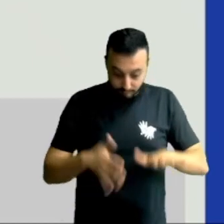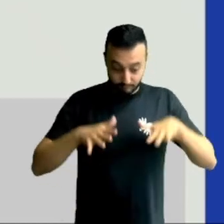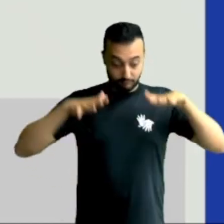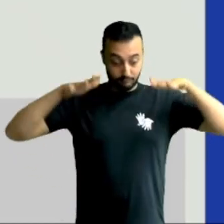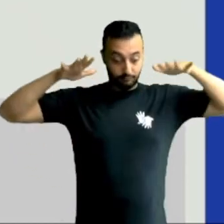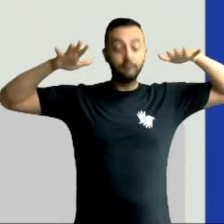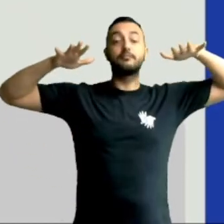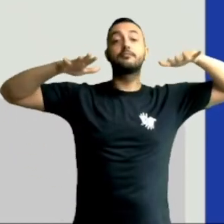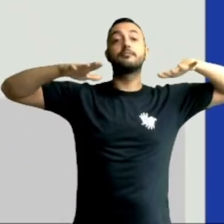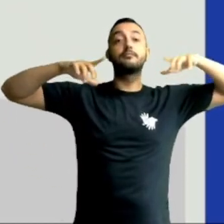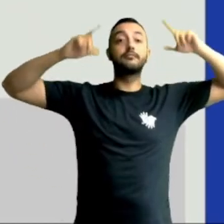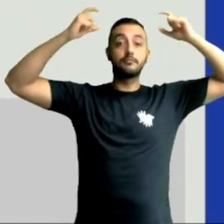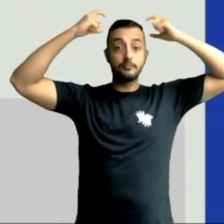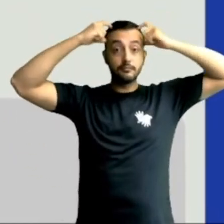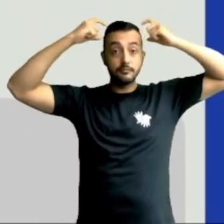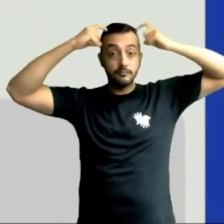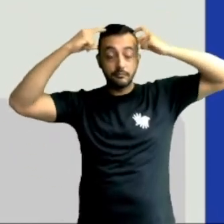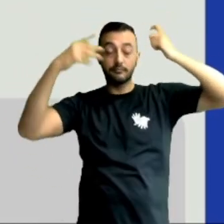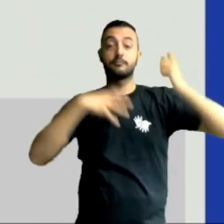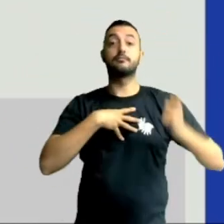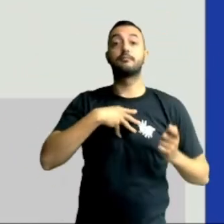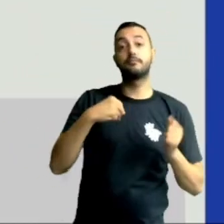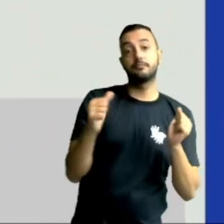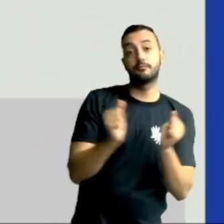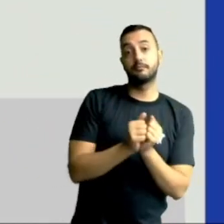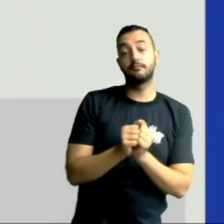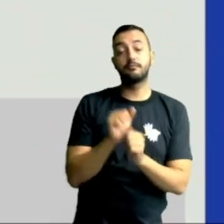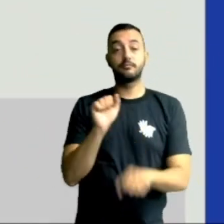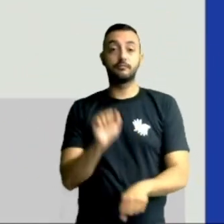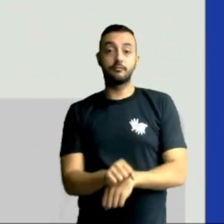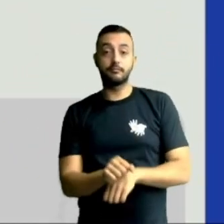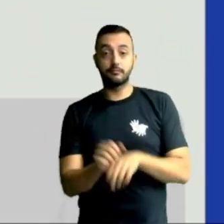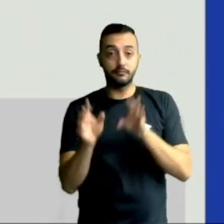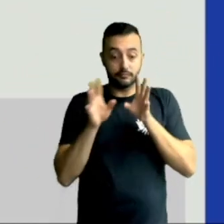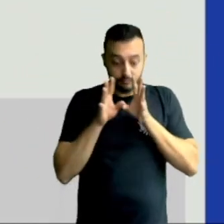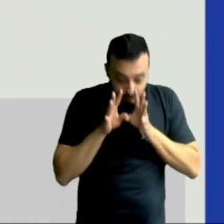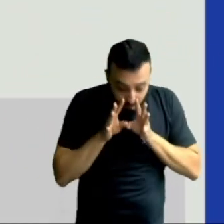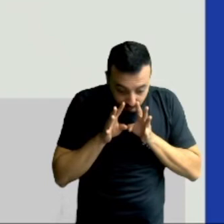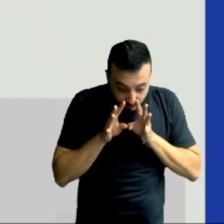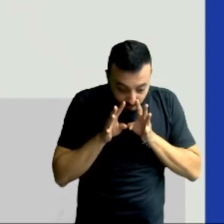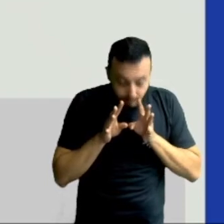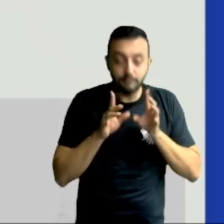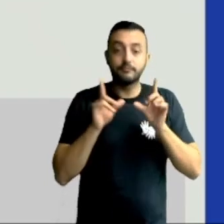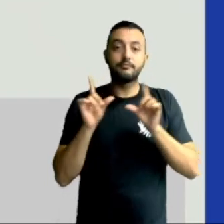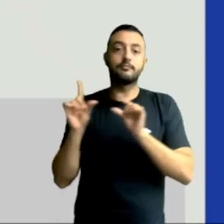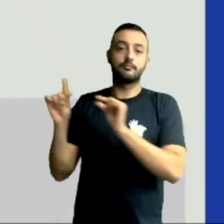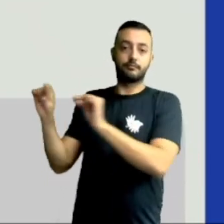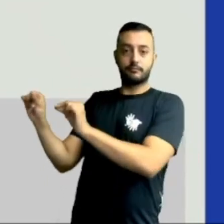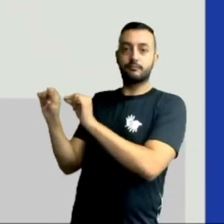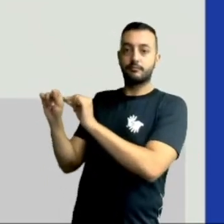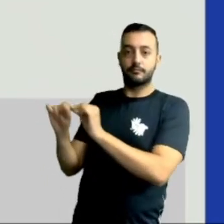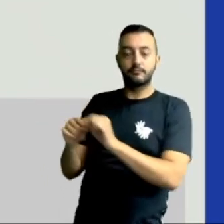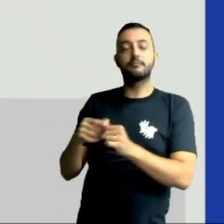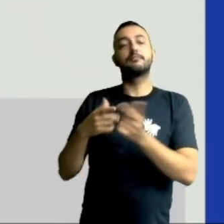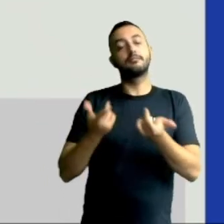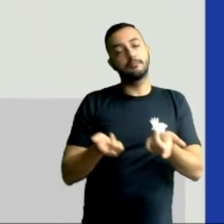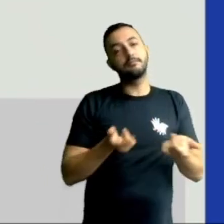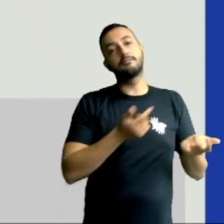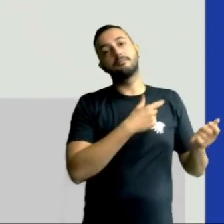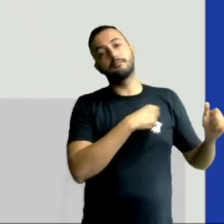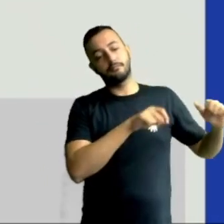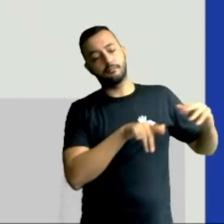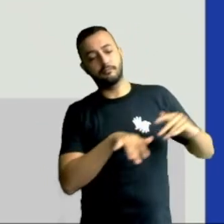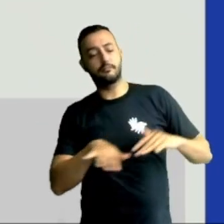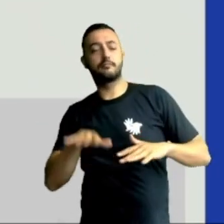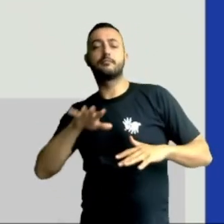reflexos. O urso e seu filhote pararam admirados, mas foram embora. E assim passou pelo lago uma porção